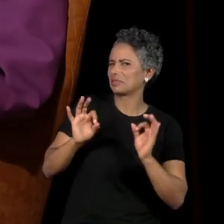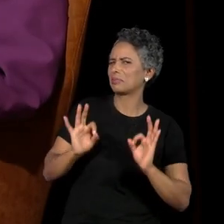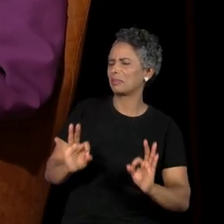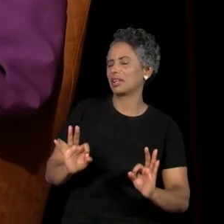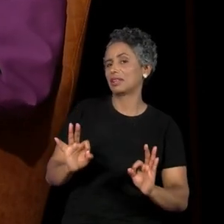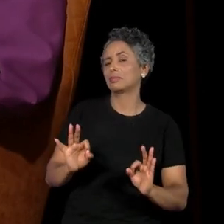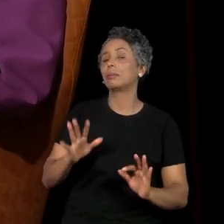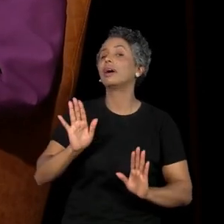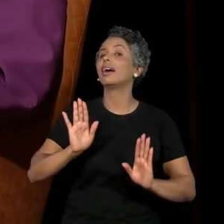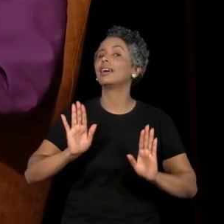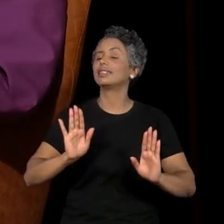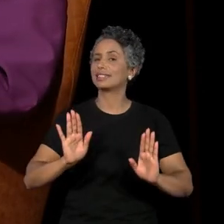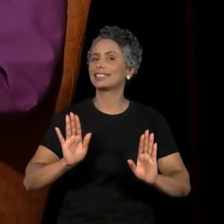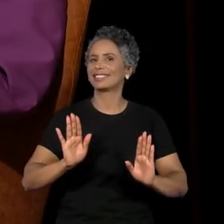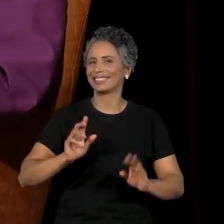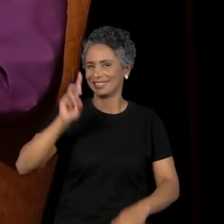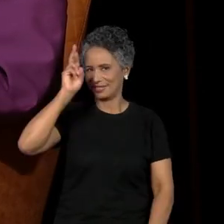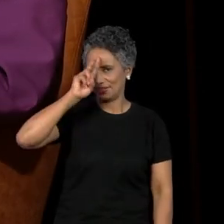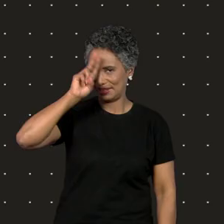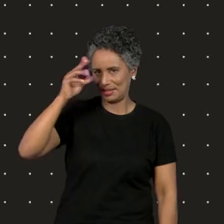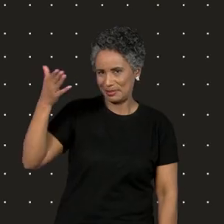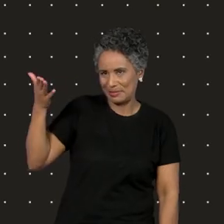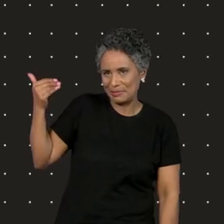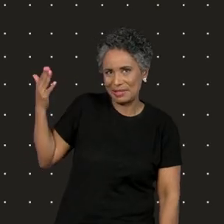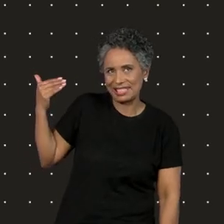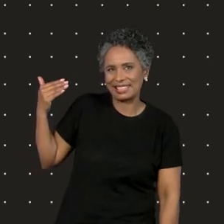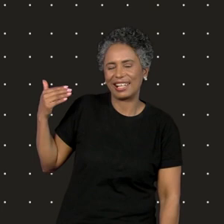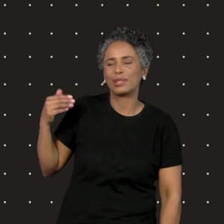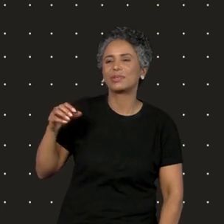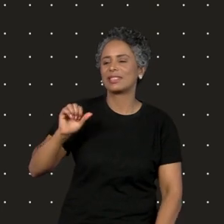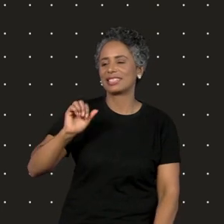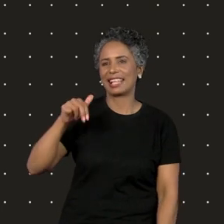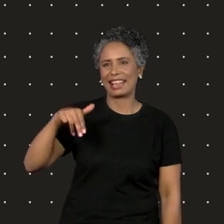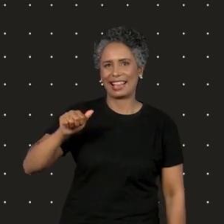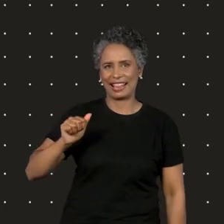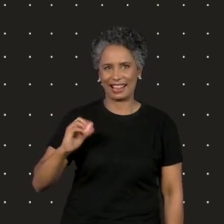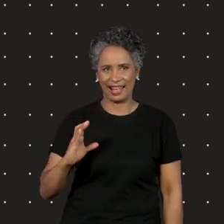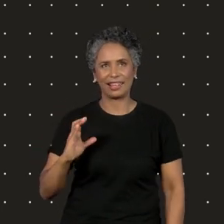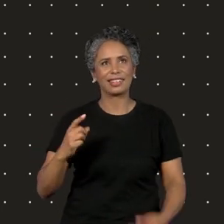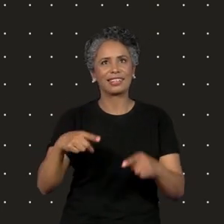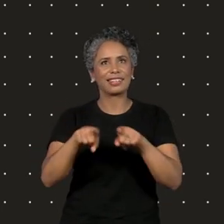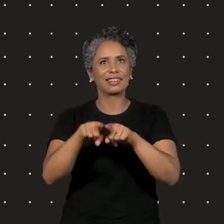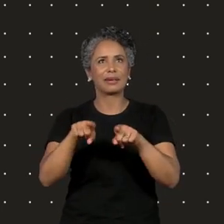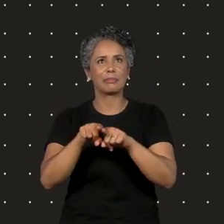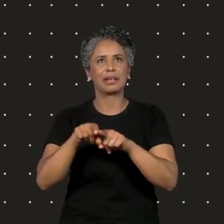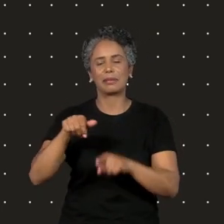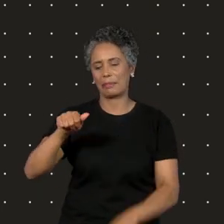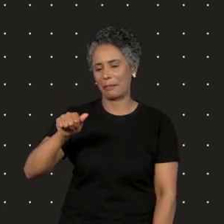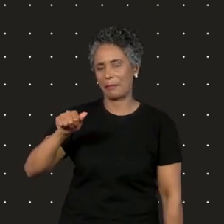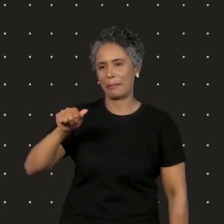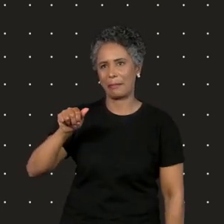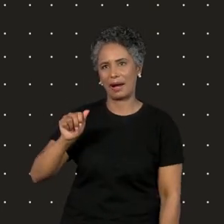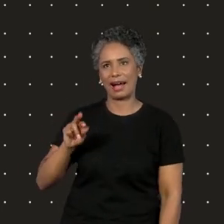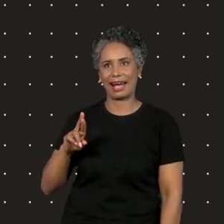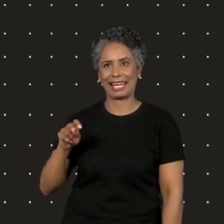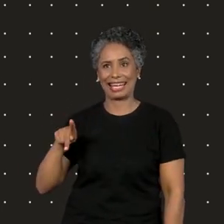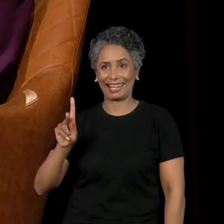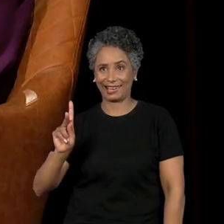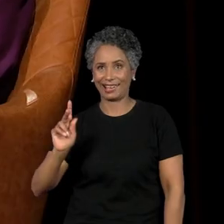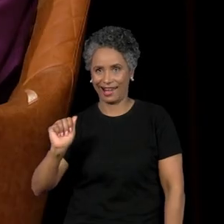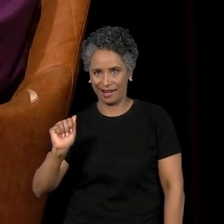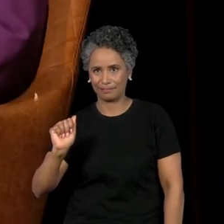Larica, pela Senac, Mari Candidale... singular e